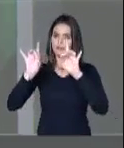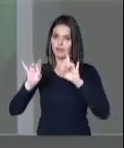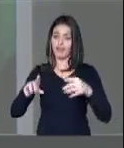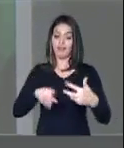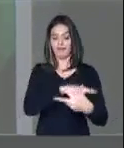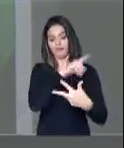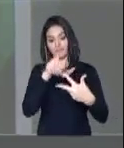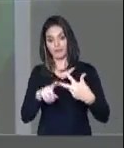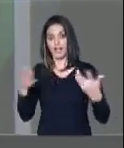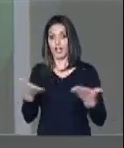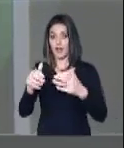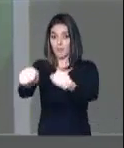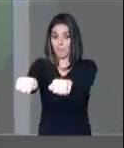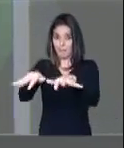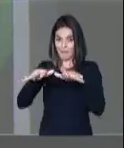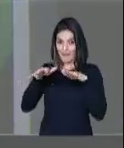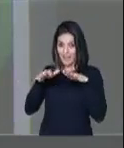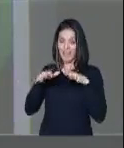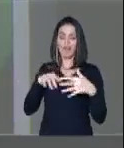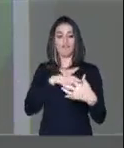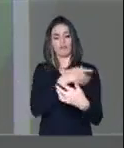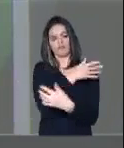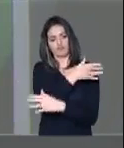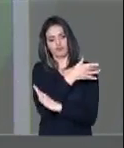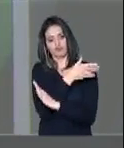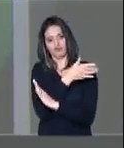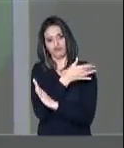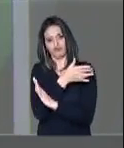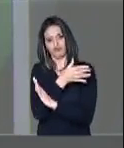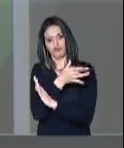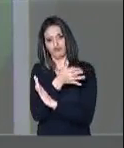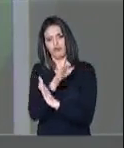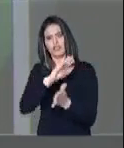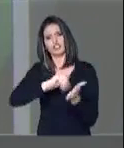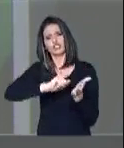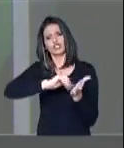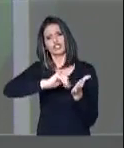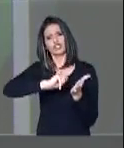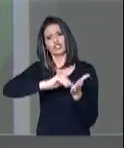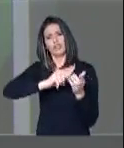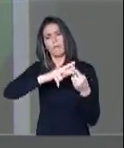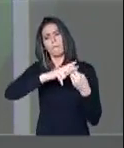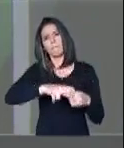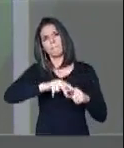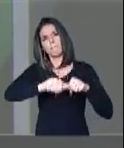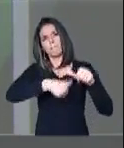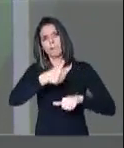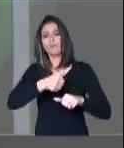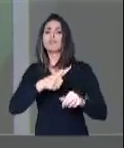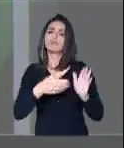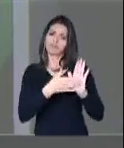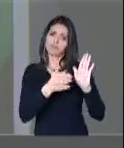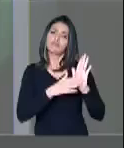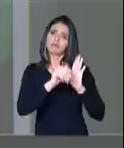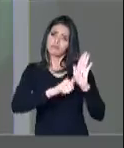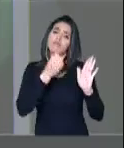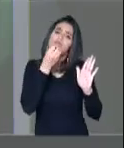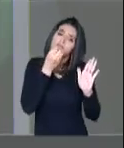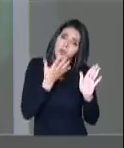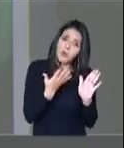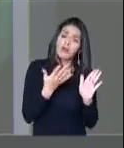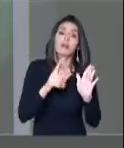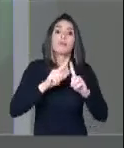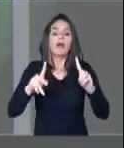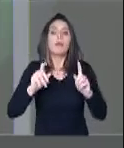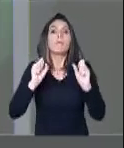plenário, ela foi ao longo desse período um pouco degradada. Temos uma reforma boa, sim. A reforma que a gente está votando aqui é boa,